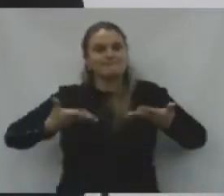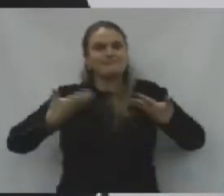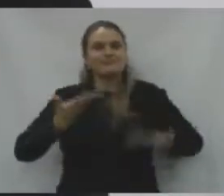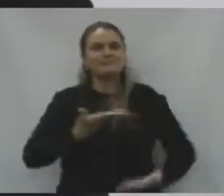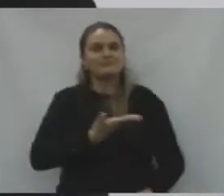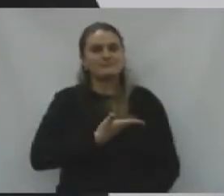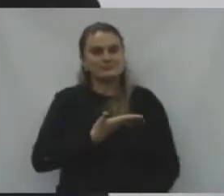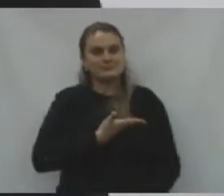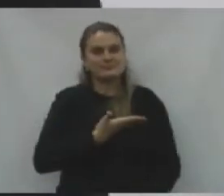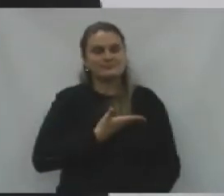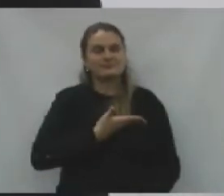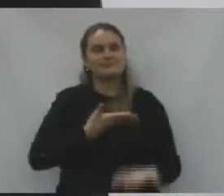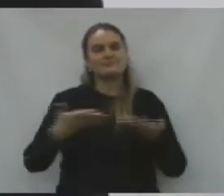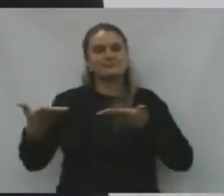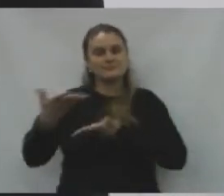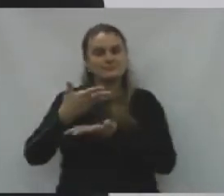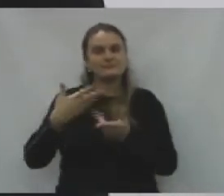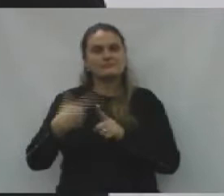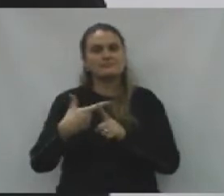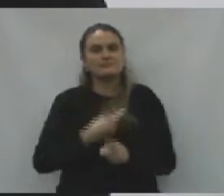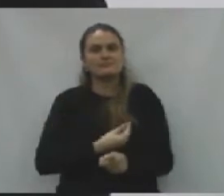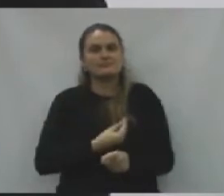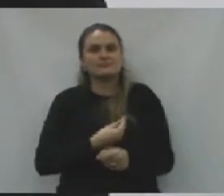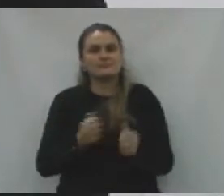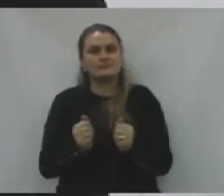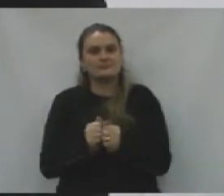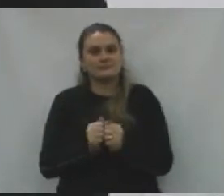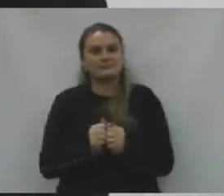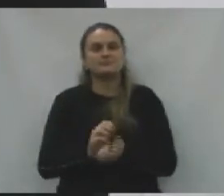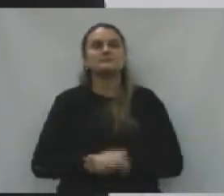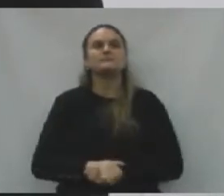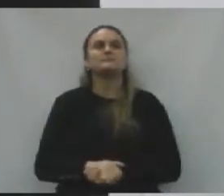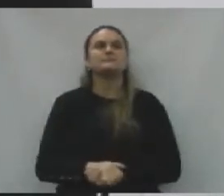Despertam amizades por meio desses dias que eles convivem.